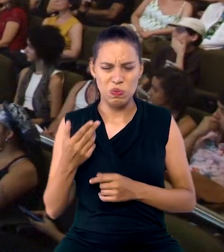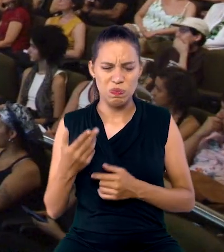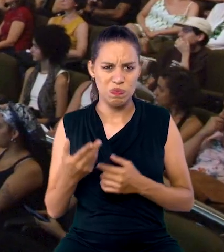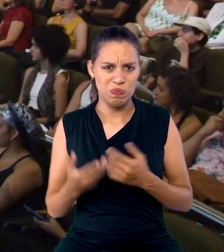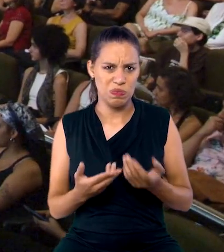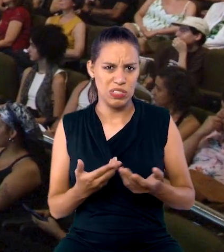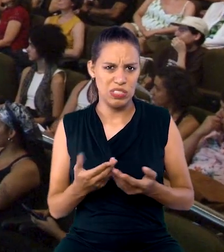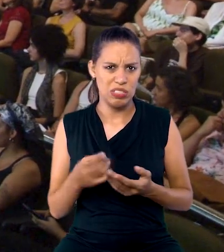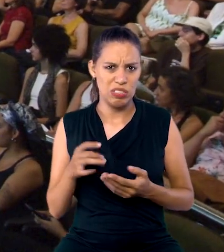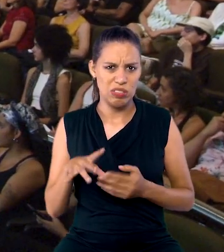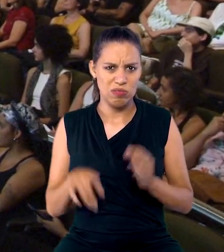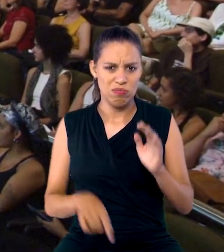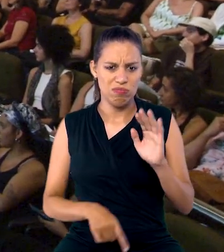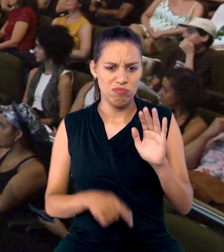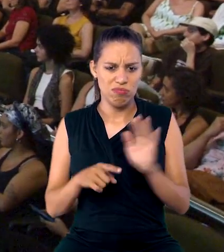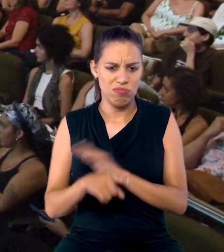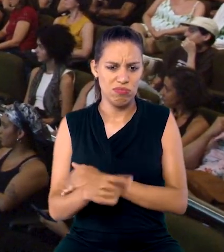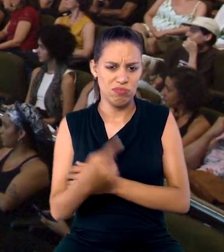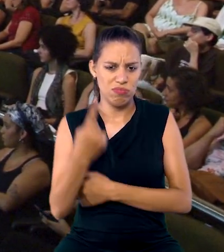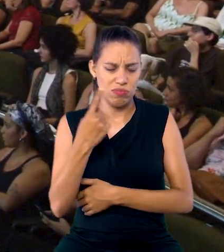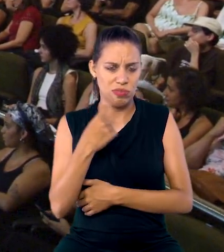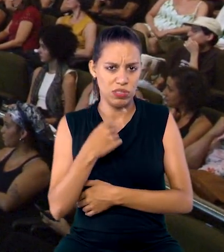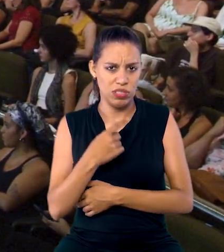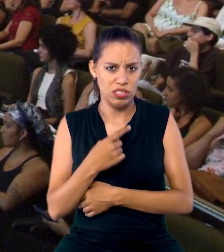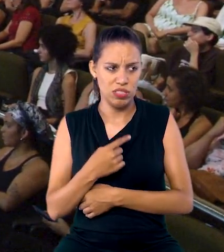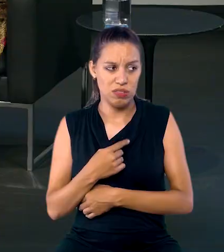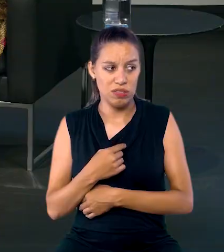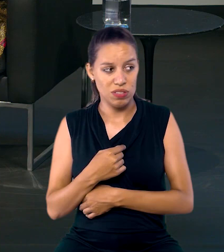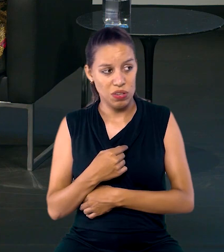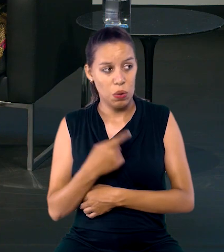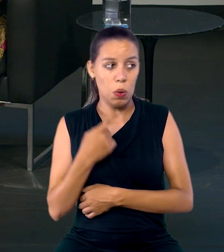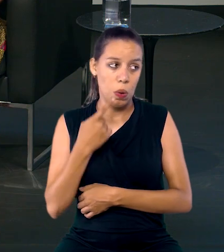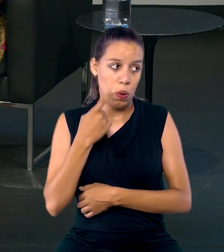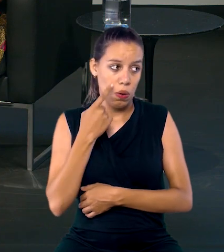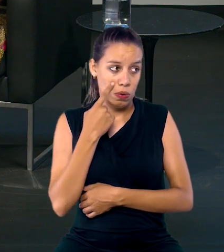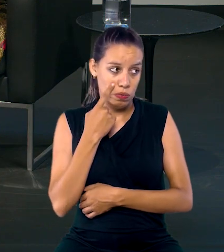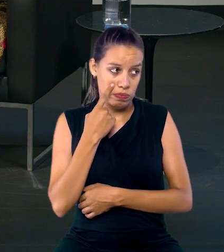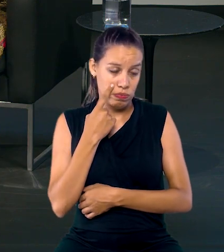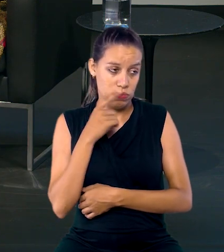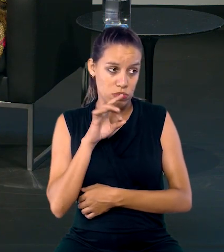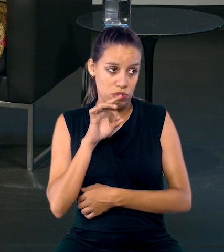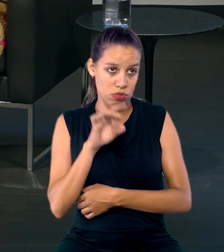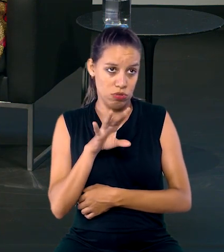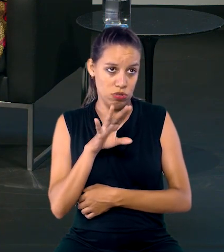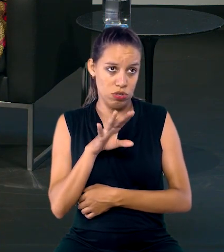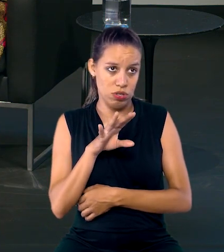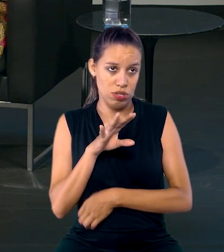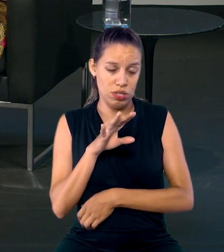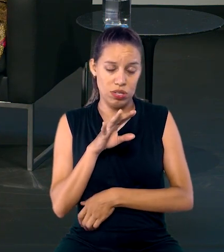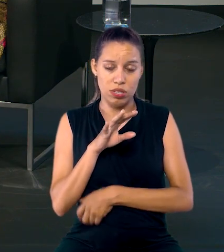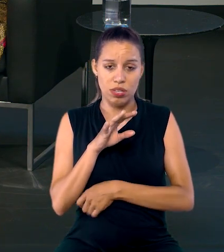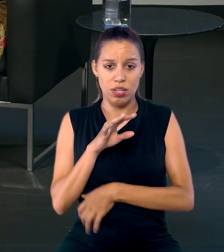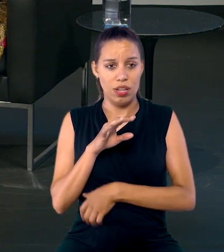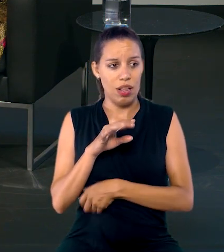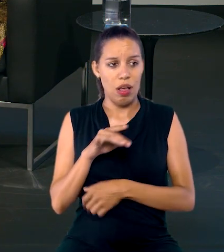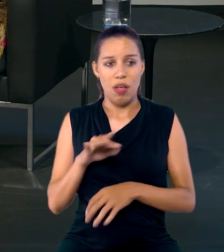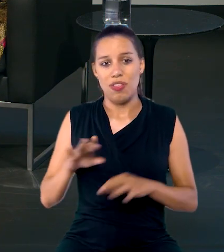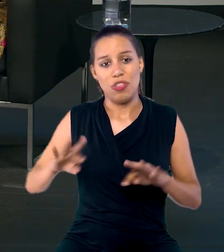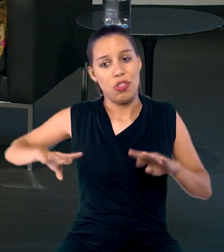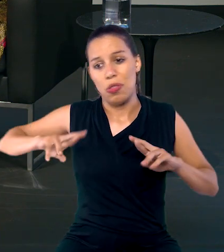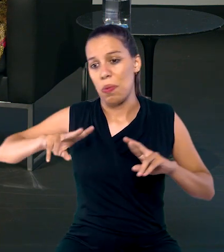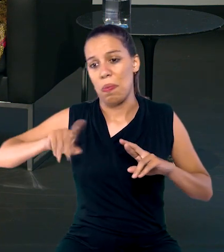ou só algumas? Olha, a gente vai seguir aqui a linha de que nem tudo tem